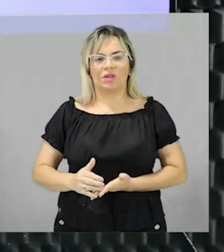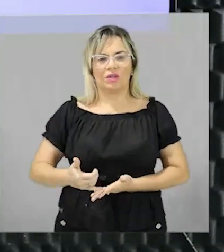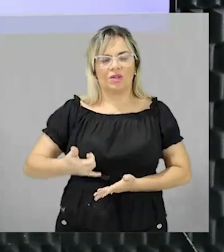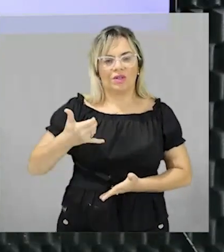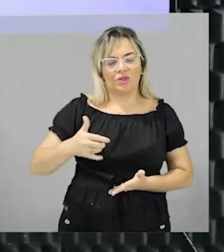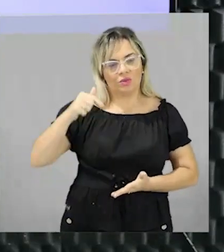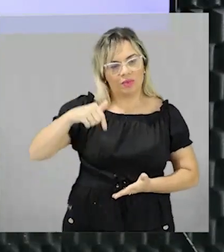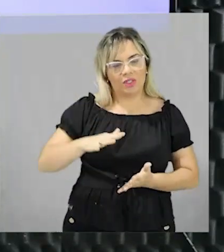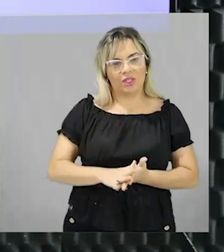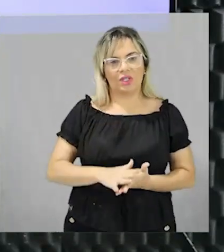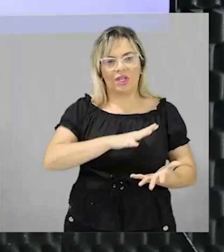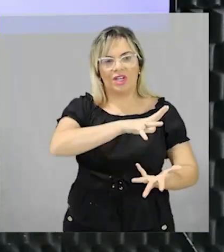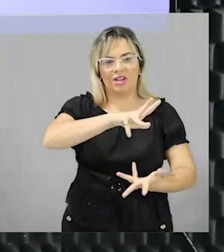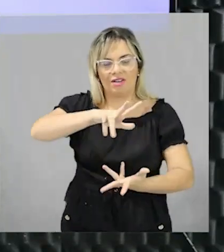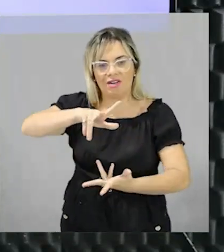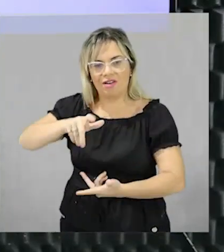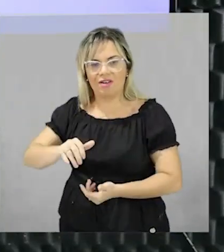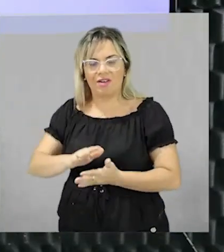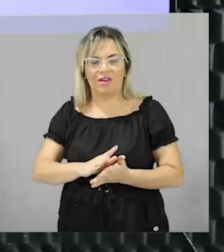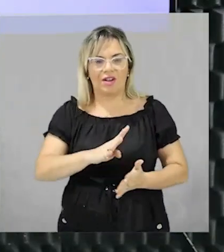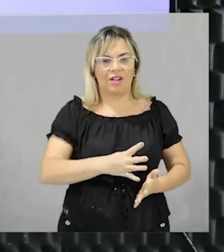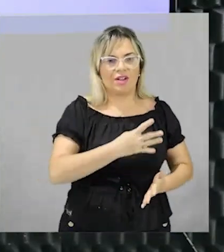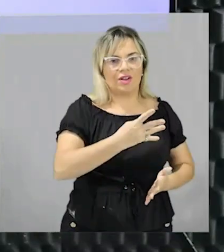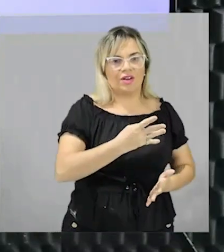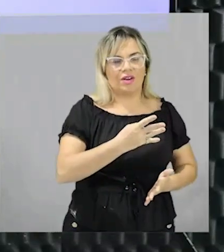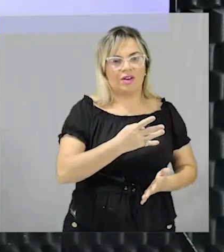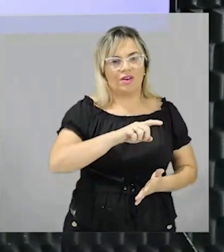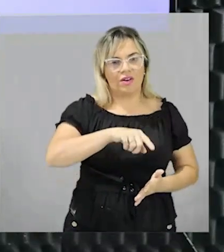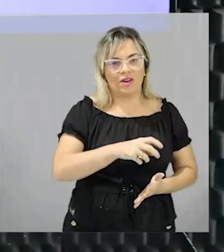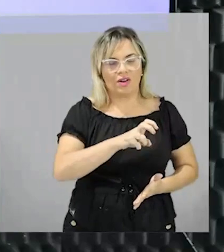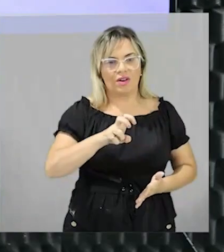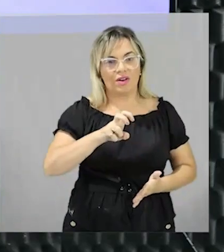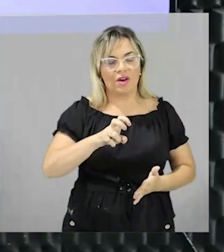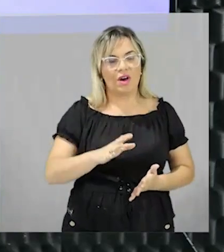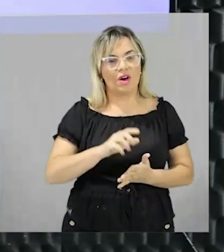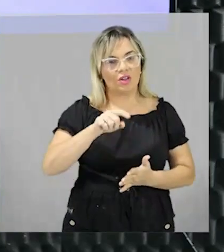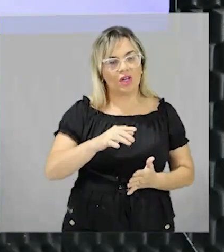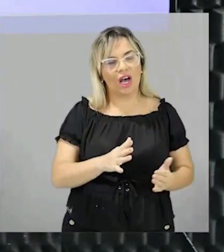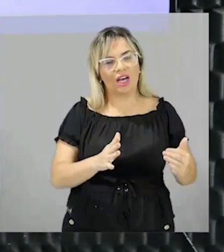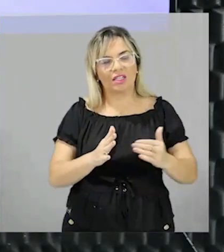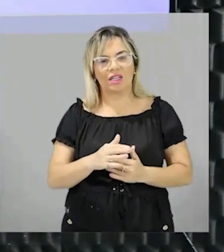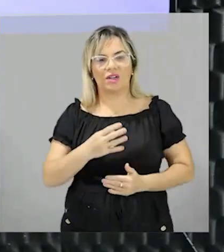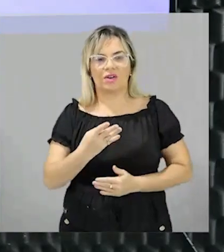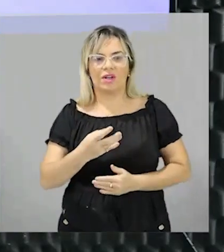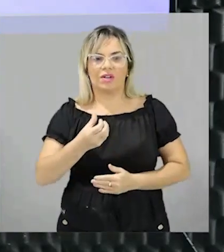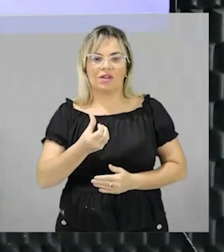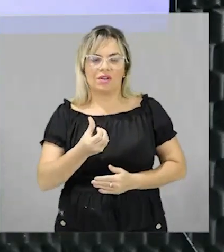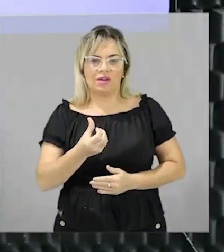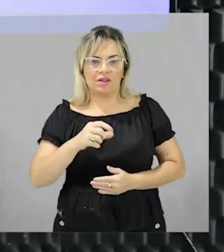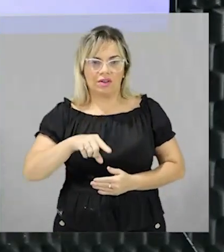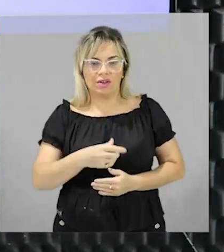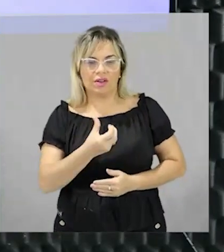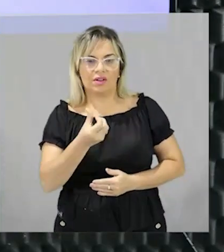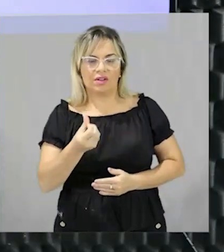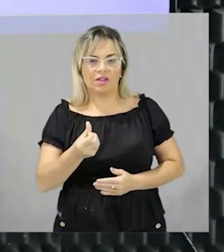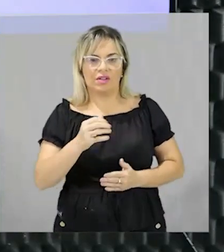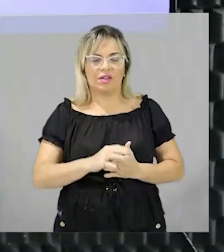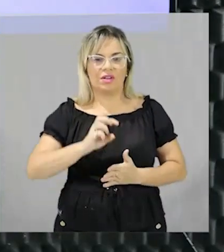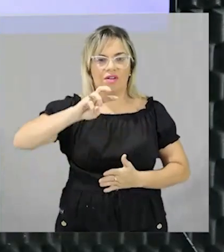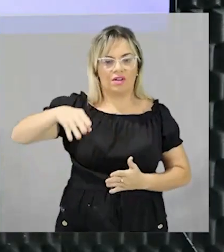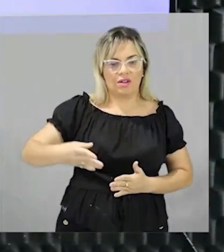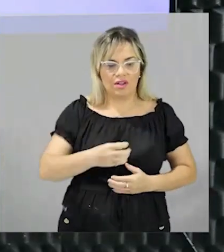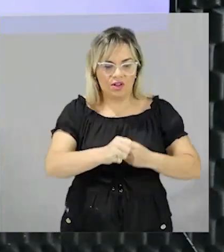idade estimada do nosso planeta é de 4,5 a 4,6 bilhões de anos. E quando o planeta é formado, nós chegamos na